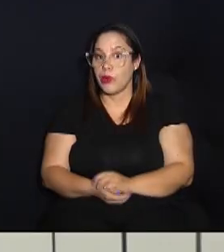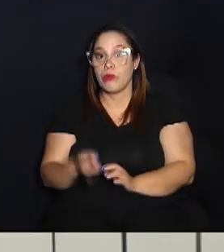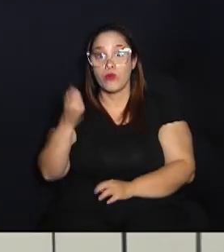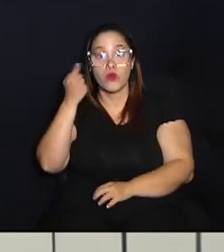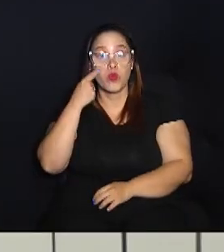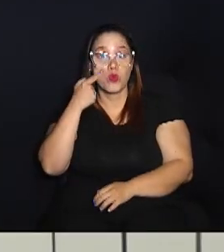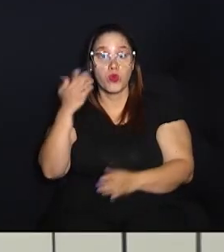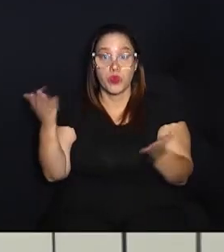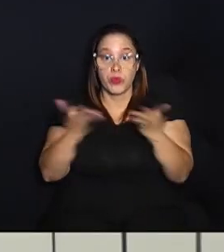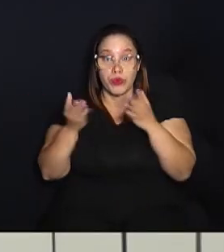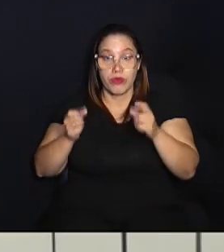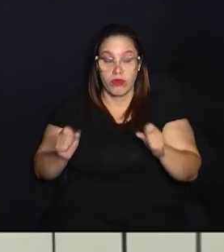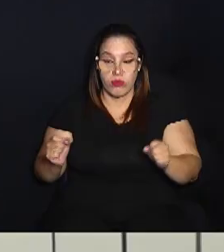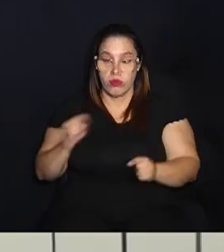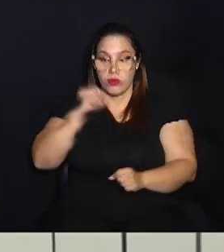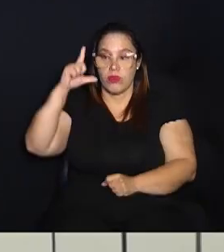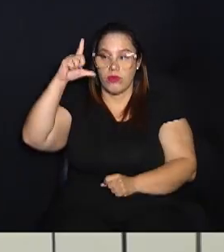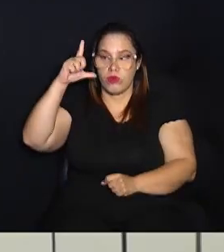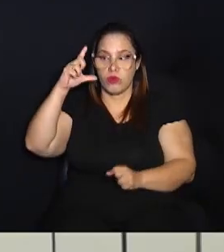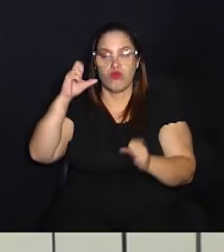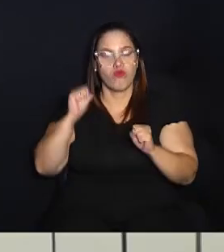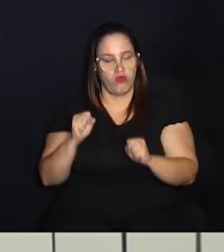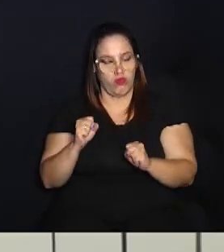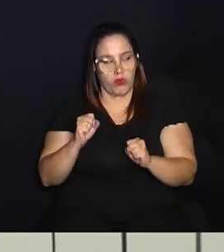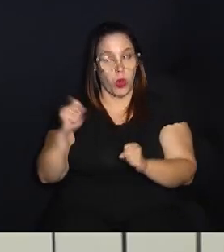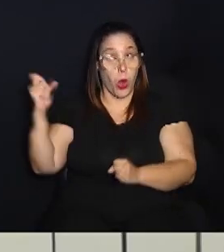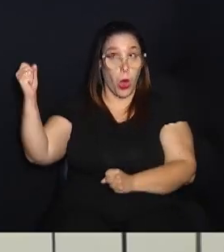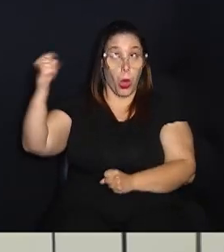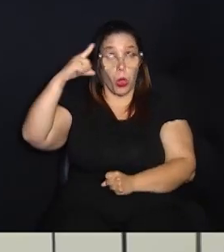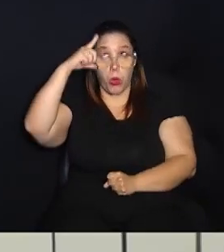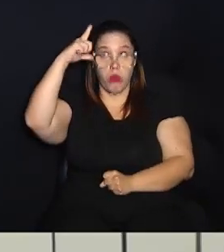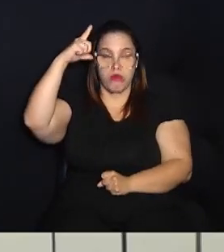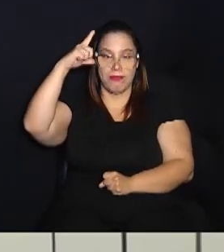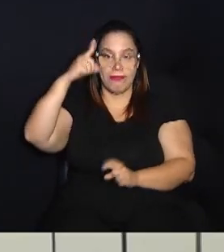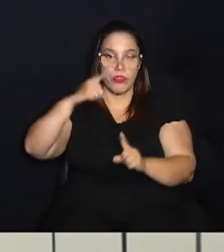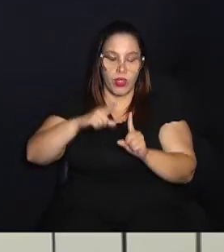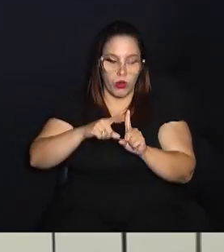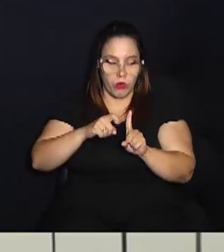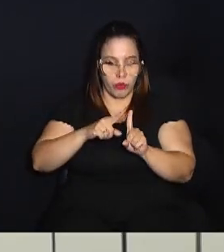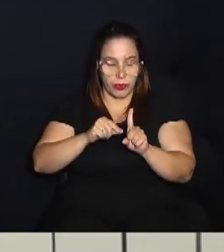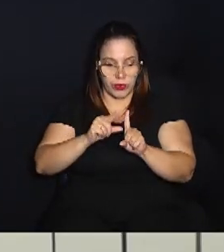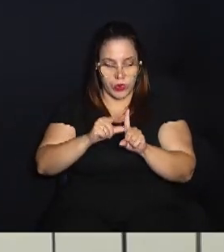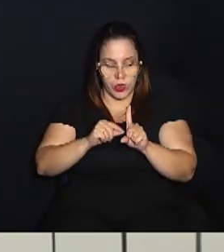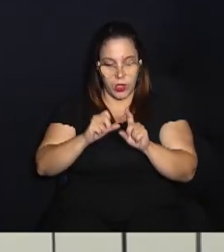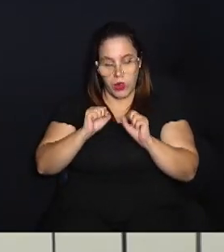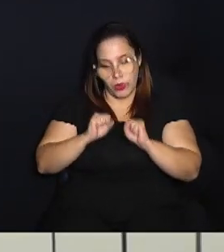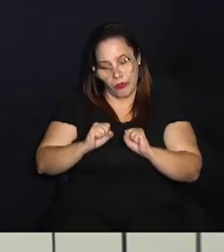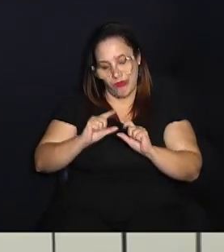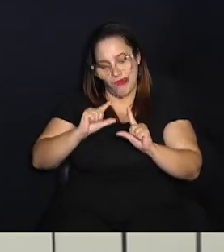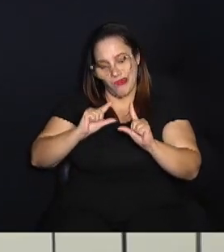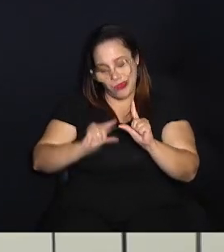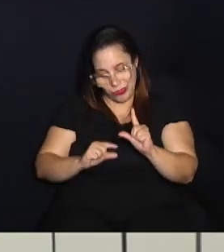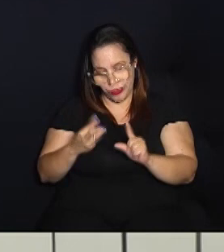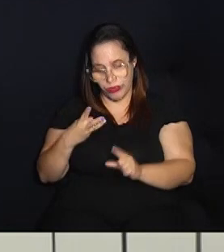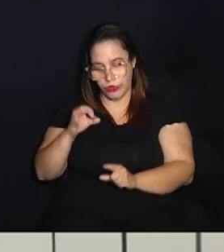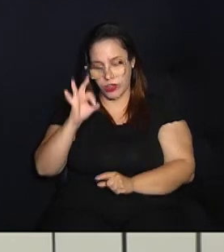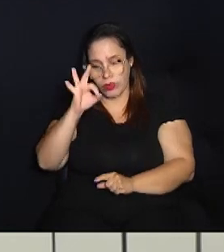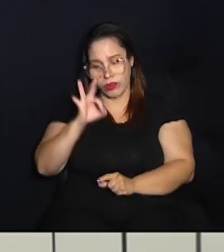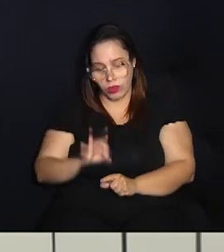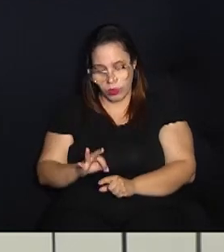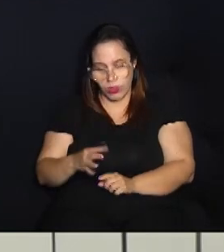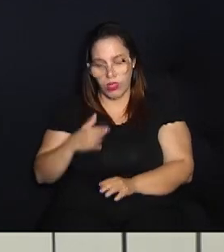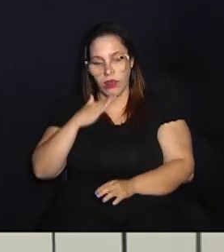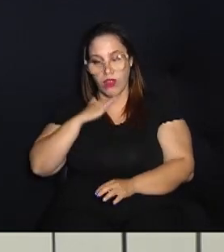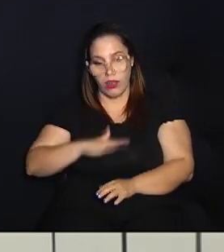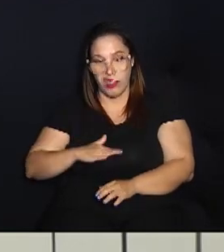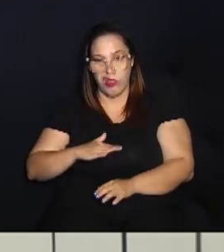Olha, hoje o dia amanheceu com tempo firme, sol entre nuvens e a umidade relativa do ar pode ficar abaixo dos 30% durante a